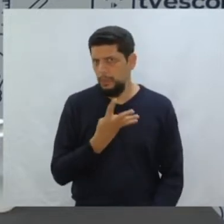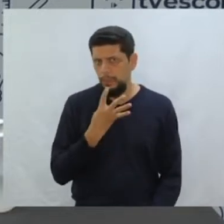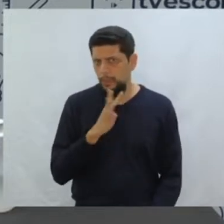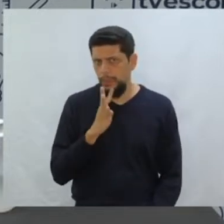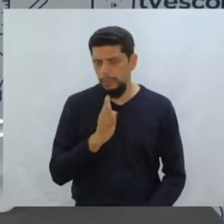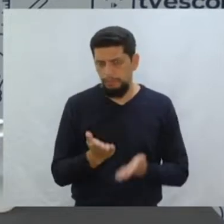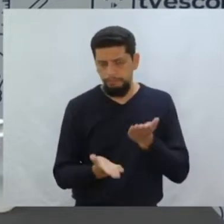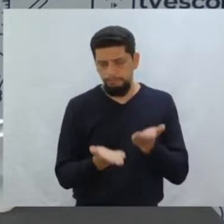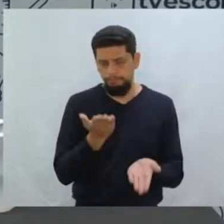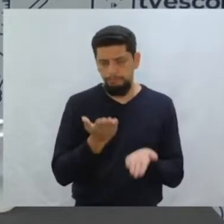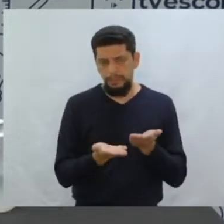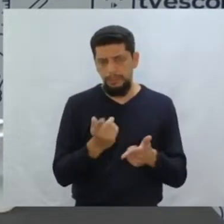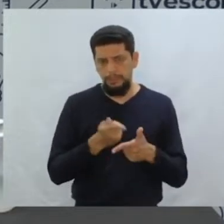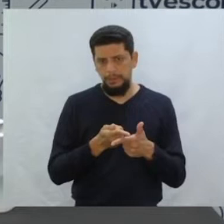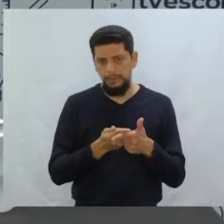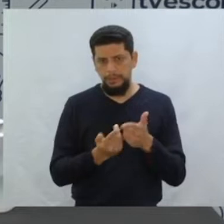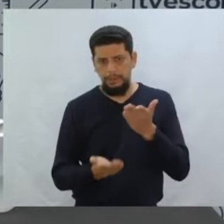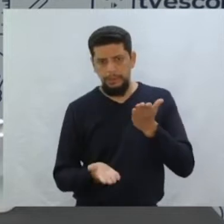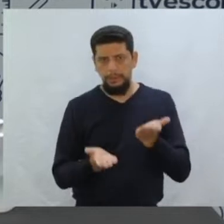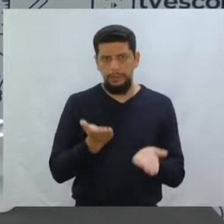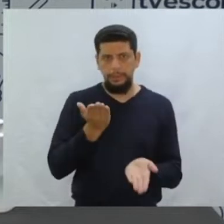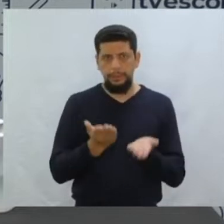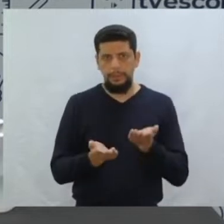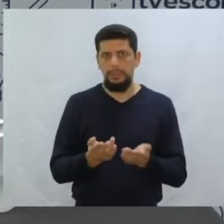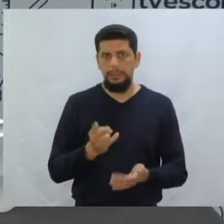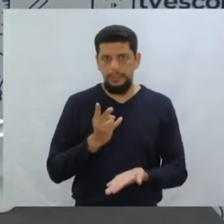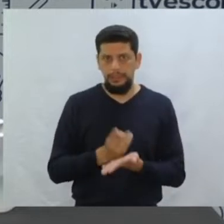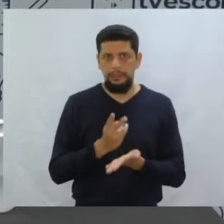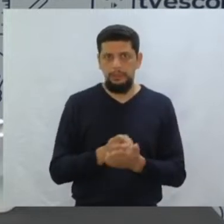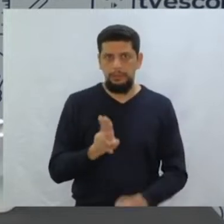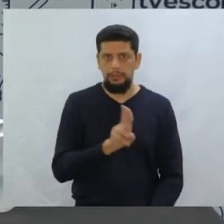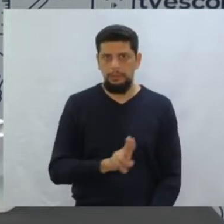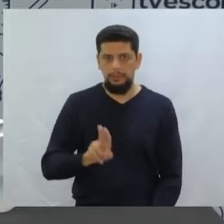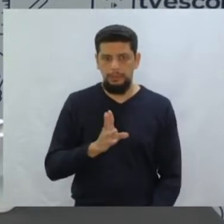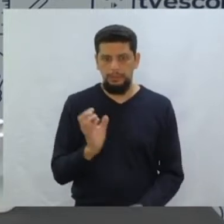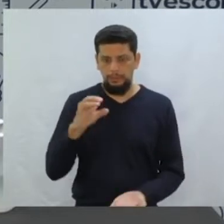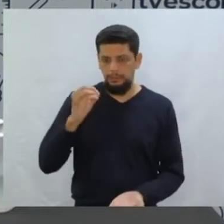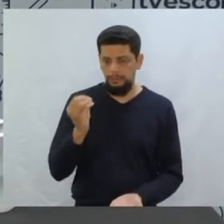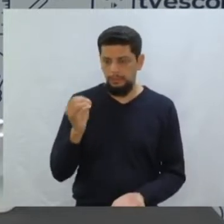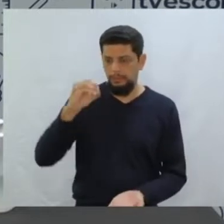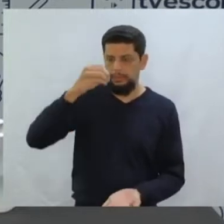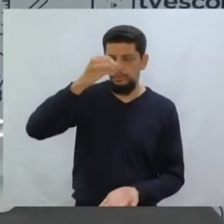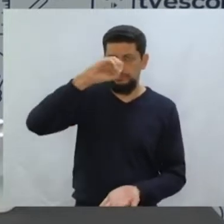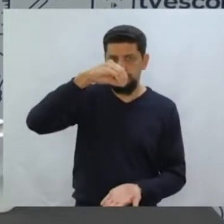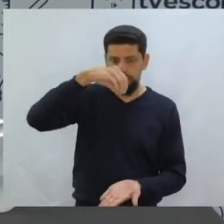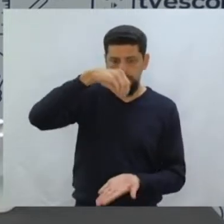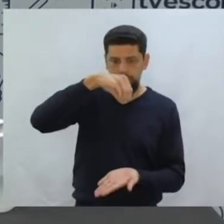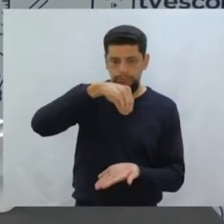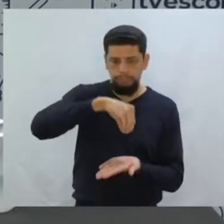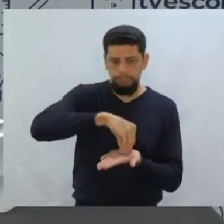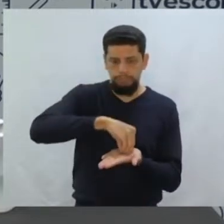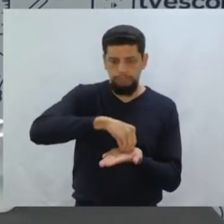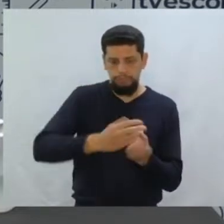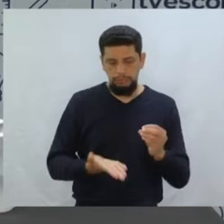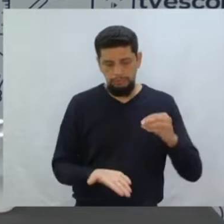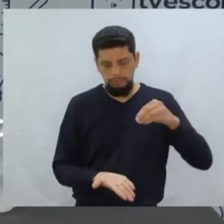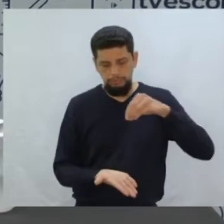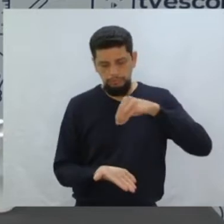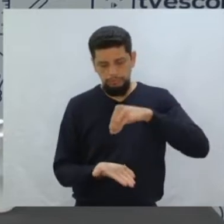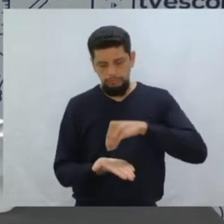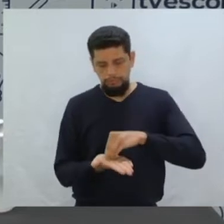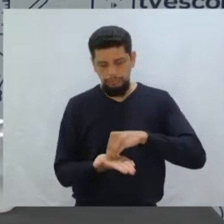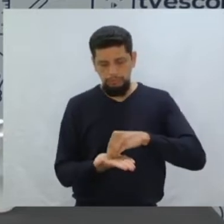não conheçam, tá? E é uma balança que era muito utilizada. Então, se coloca o peso aqui, né? Para saber